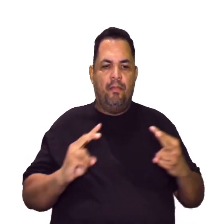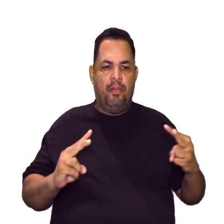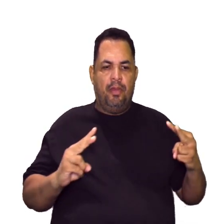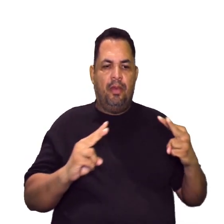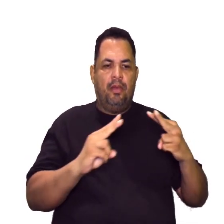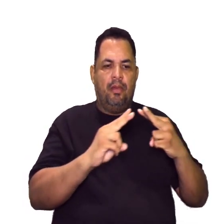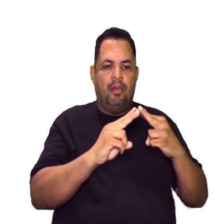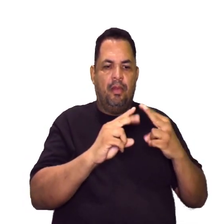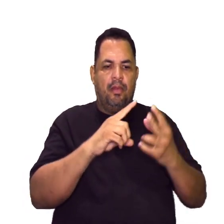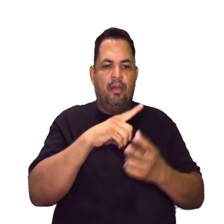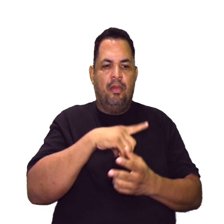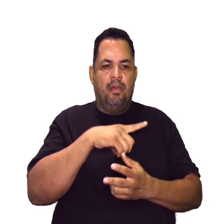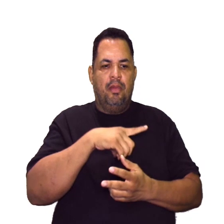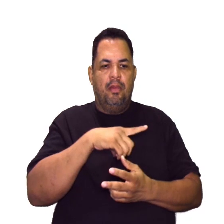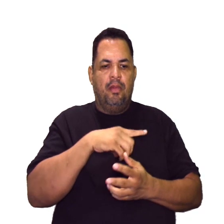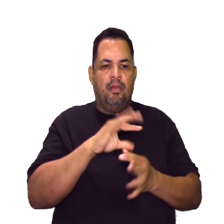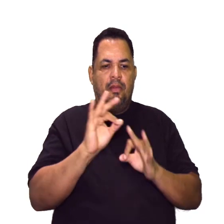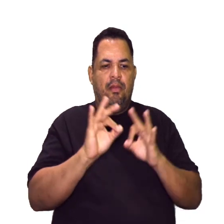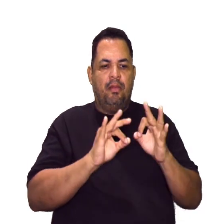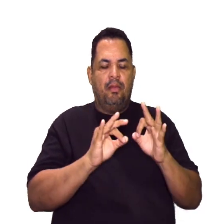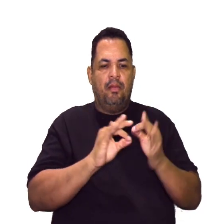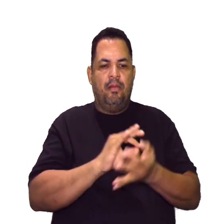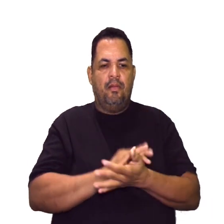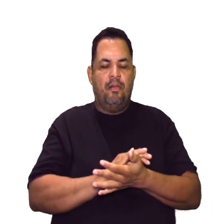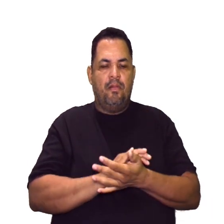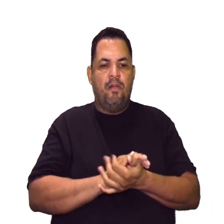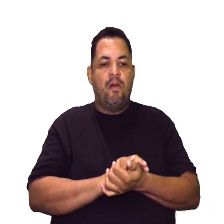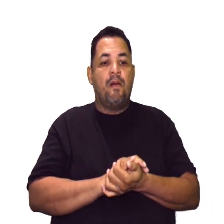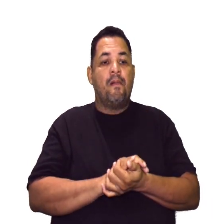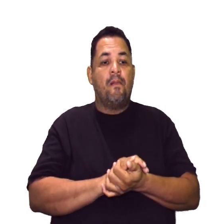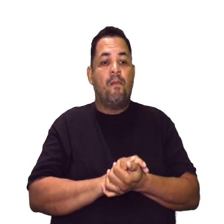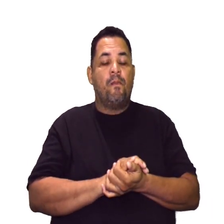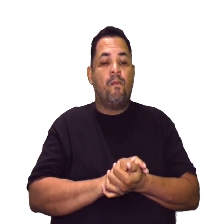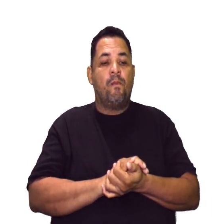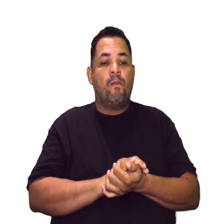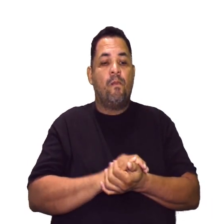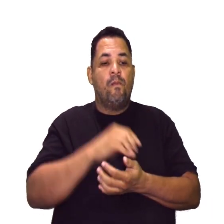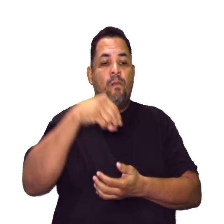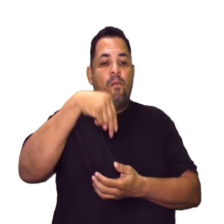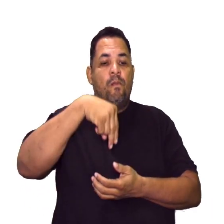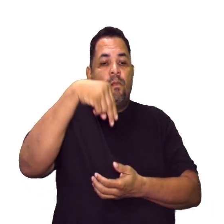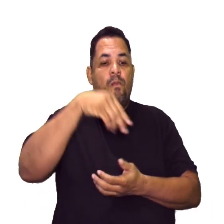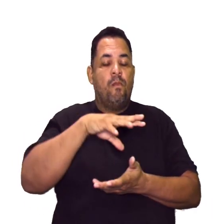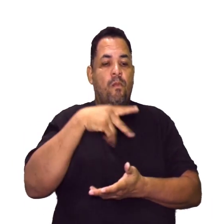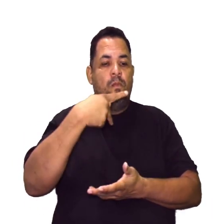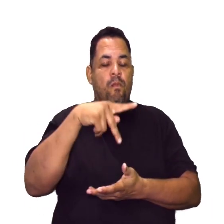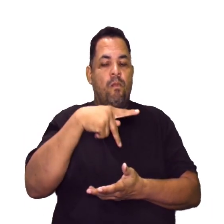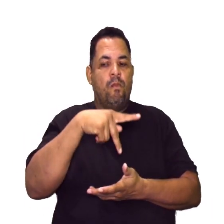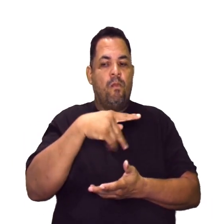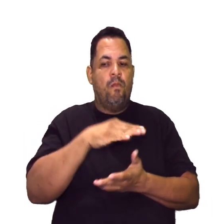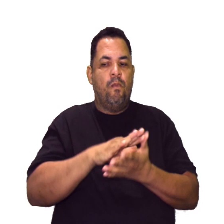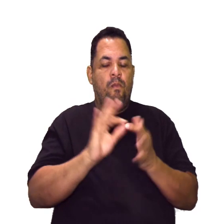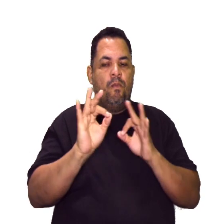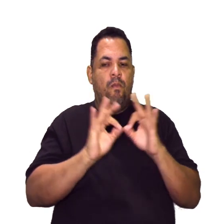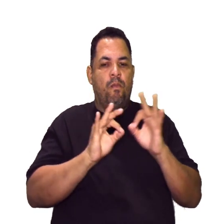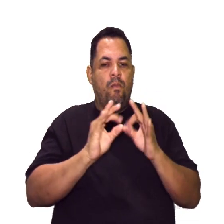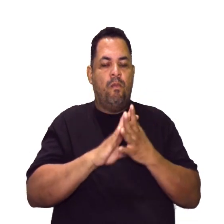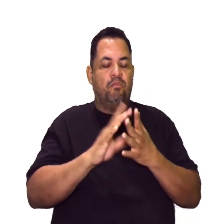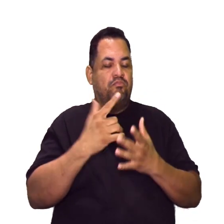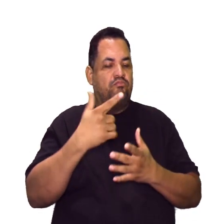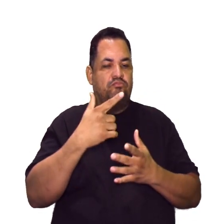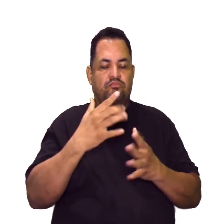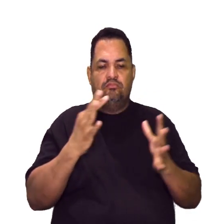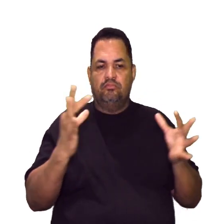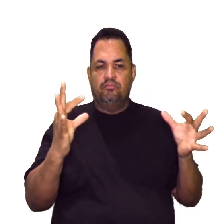Piramidal, toda a vida que o nitrogênio está fazendo composto, eu sei que um par de elétrons está não